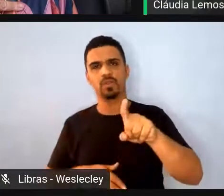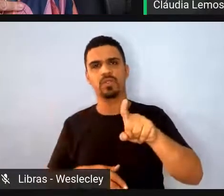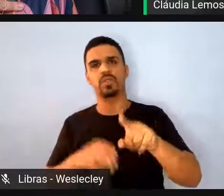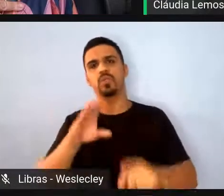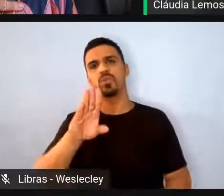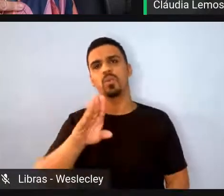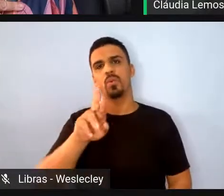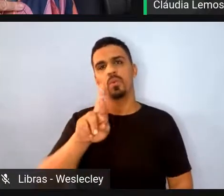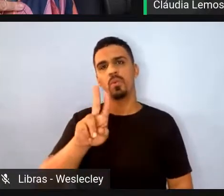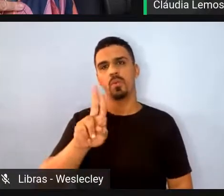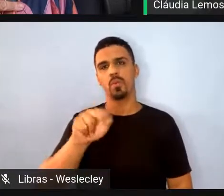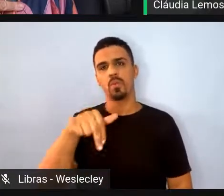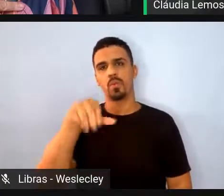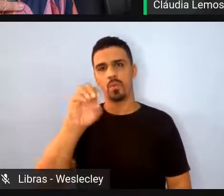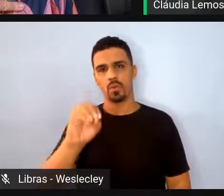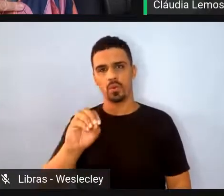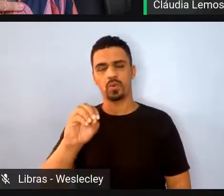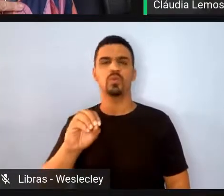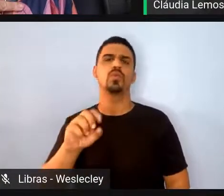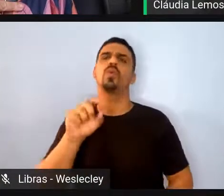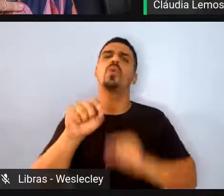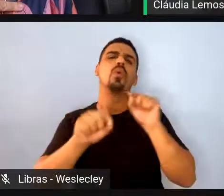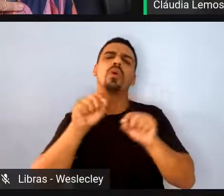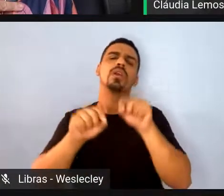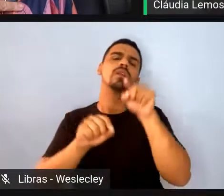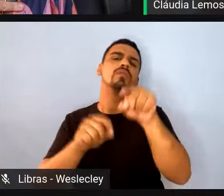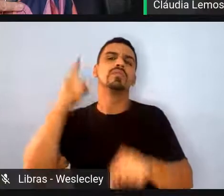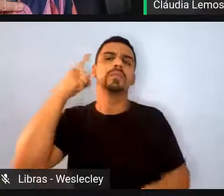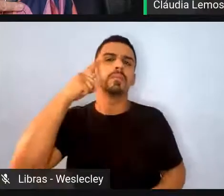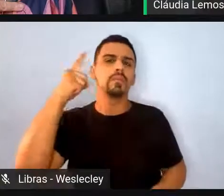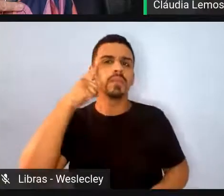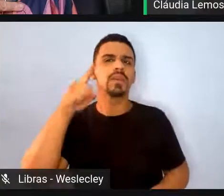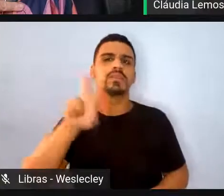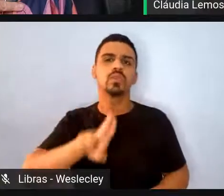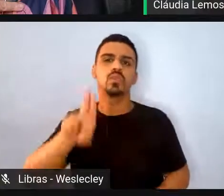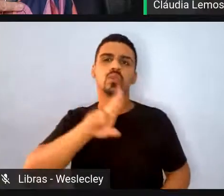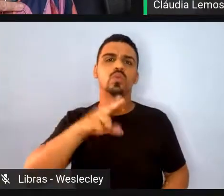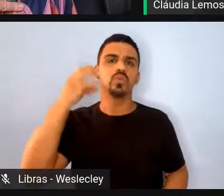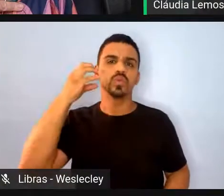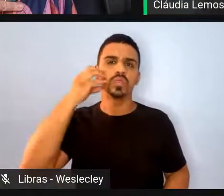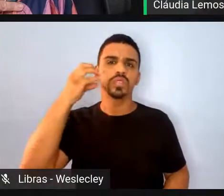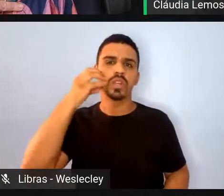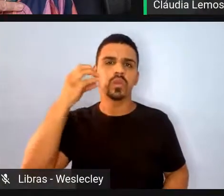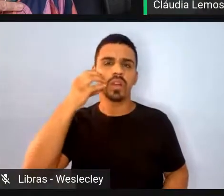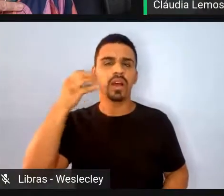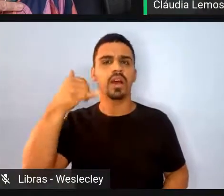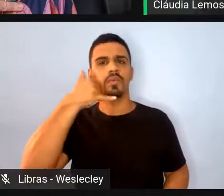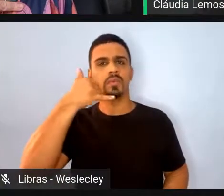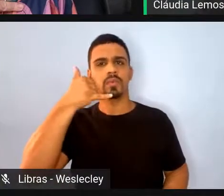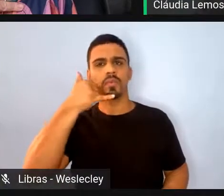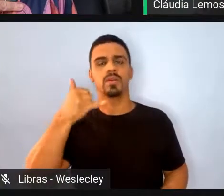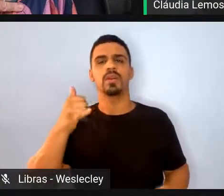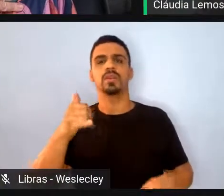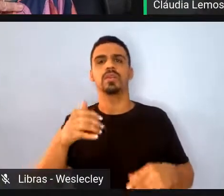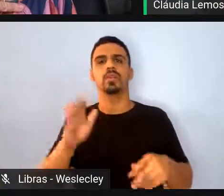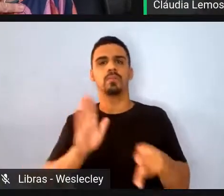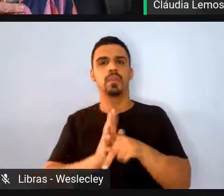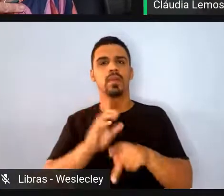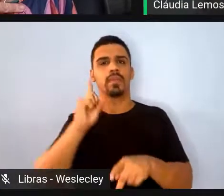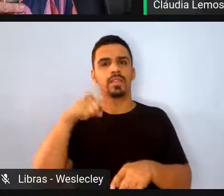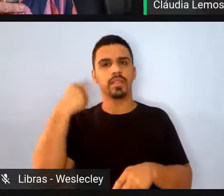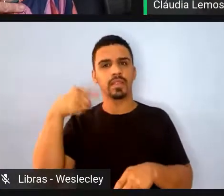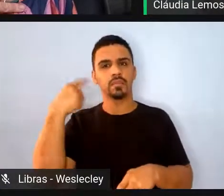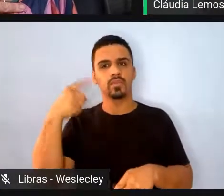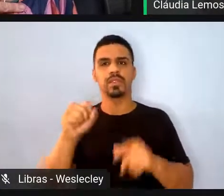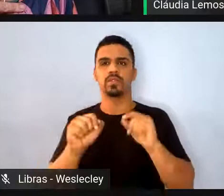Machado. Jenny, o que você acha a respeito do uso de celulares? As lives que os próprios deputados fazem durante